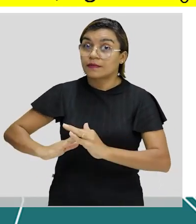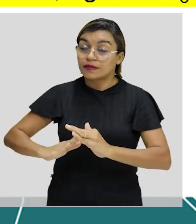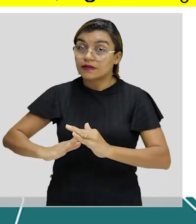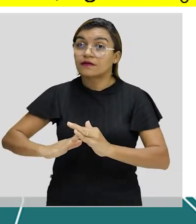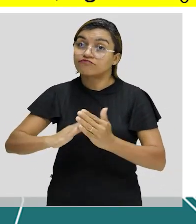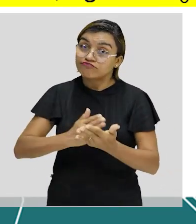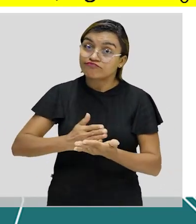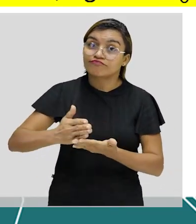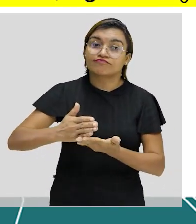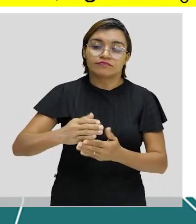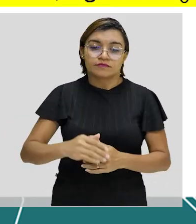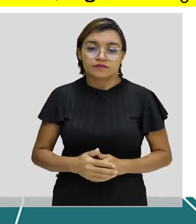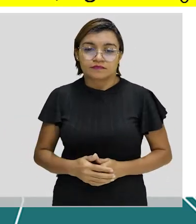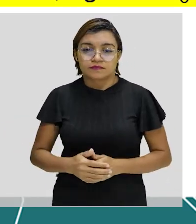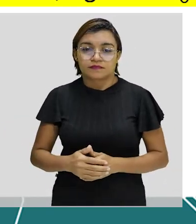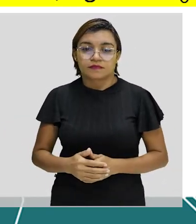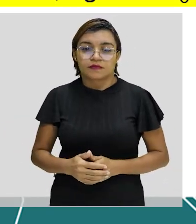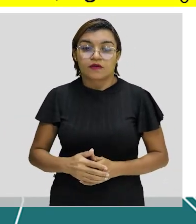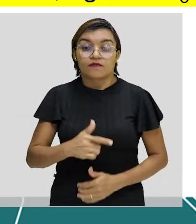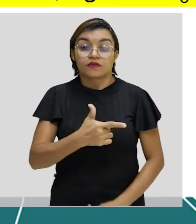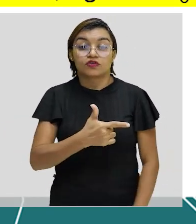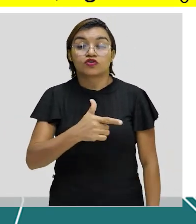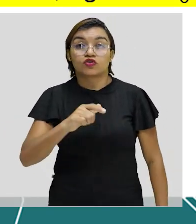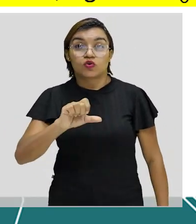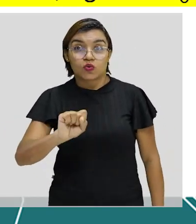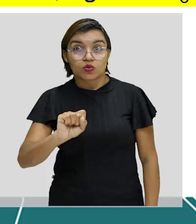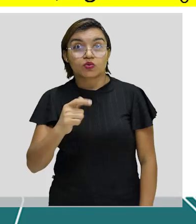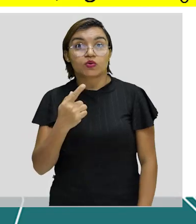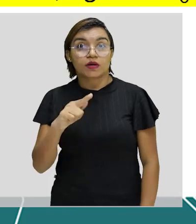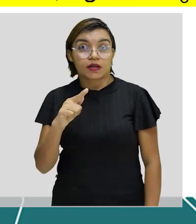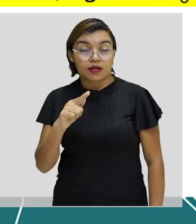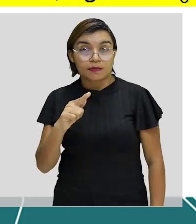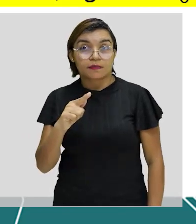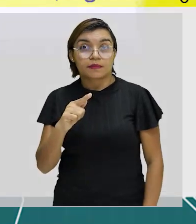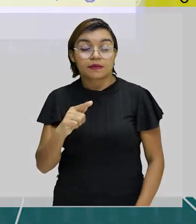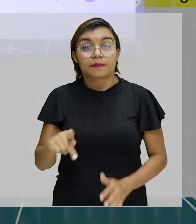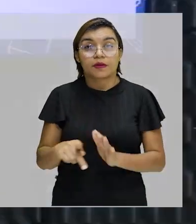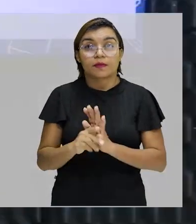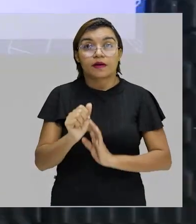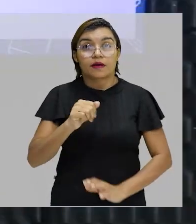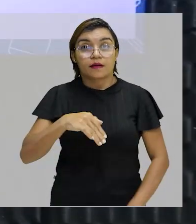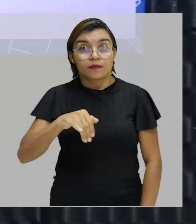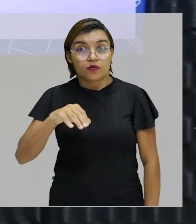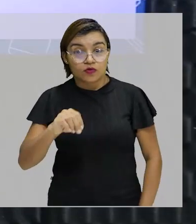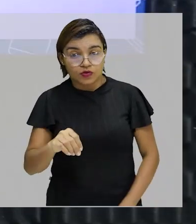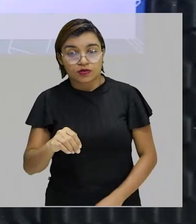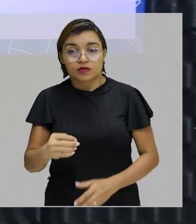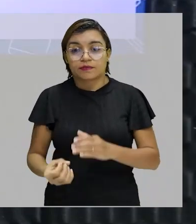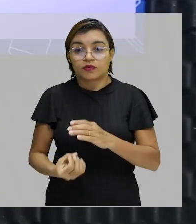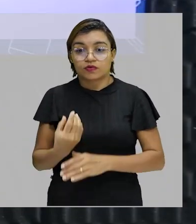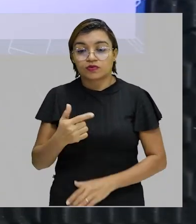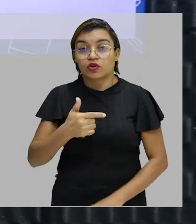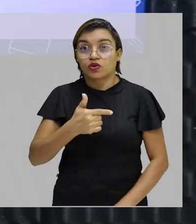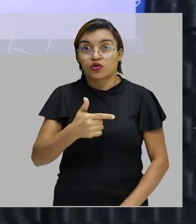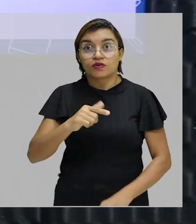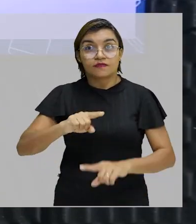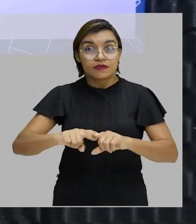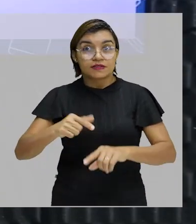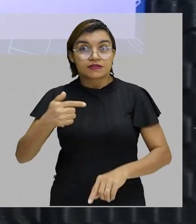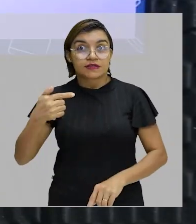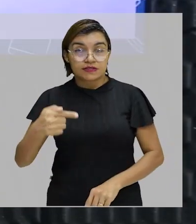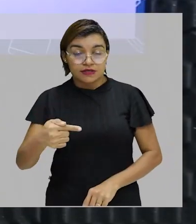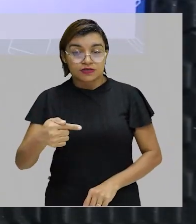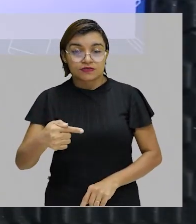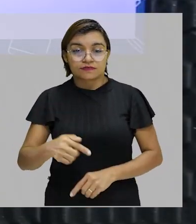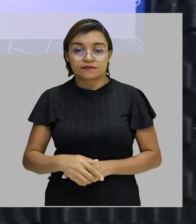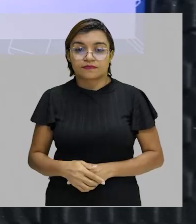nitrogênio. Então, 28 gramas da amônia, do nitrogênio, vai produzir 2 vezes 17, porque